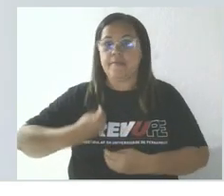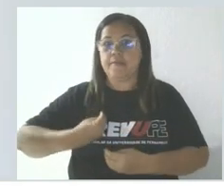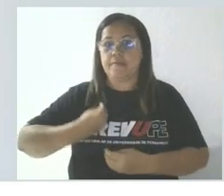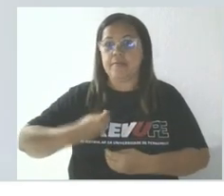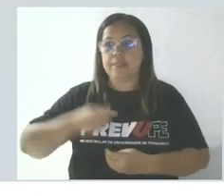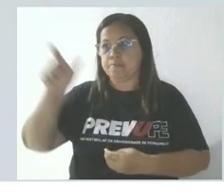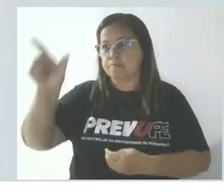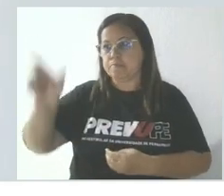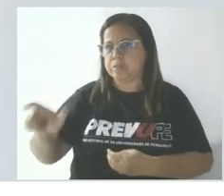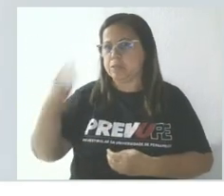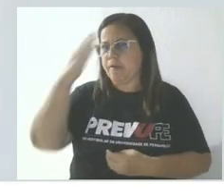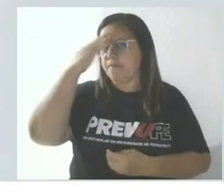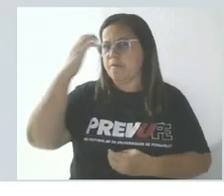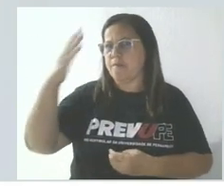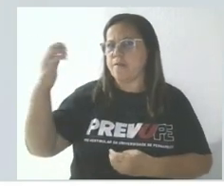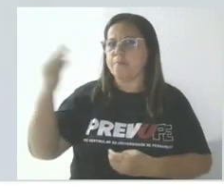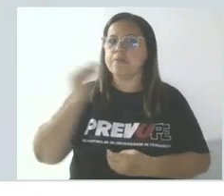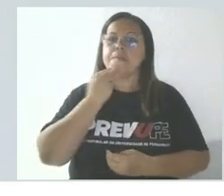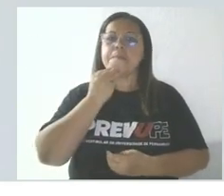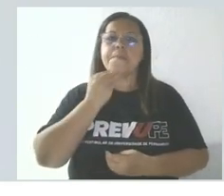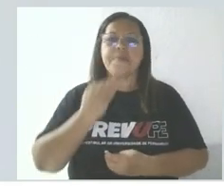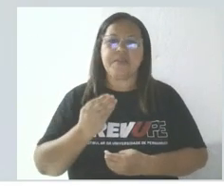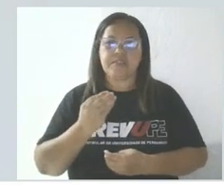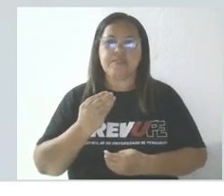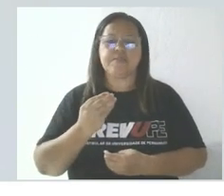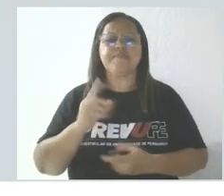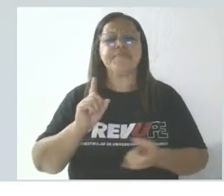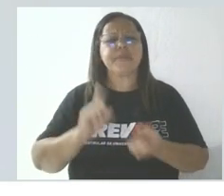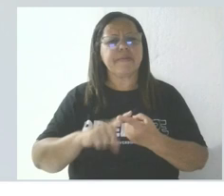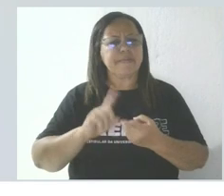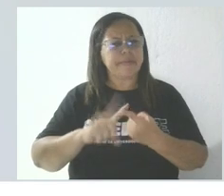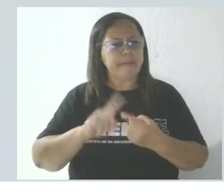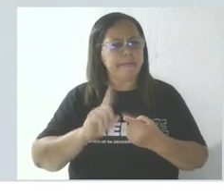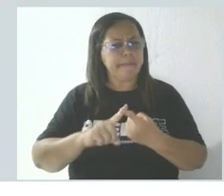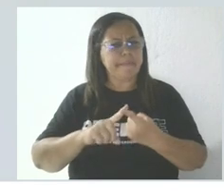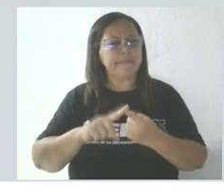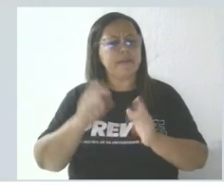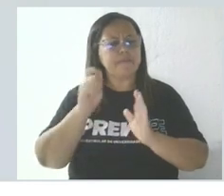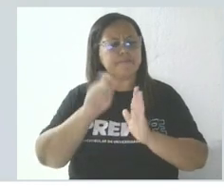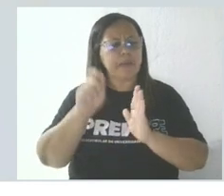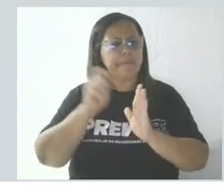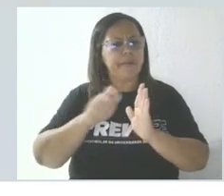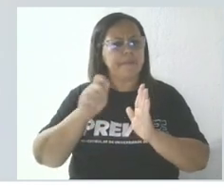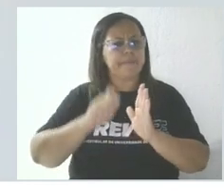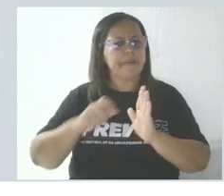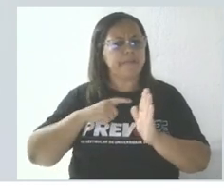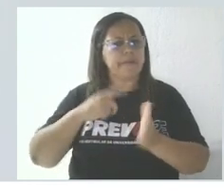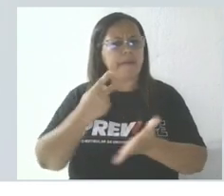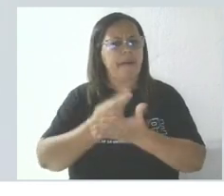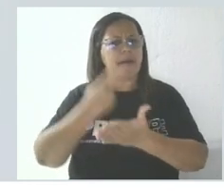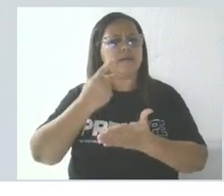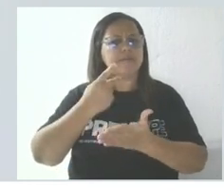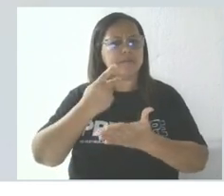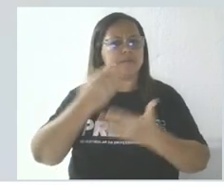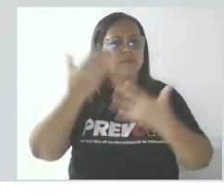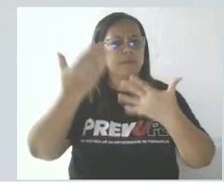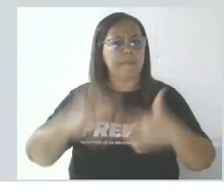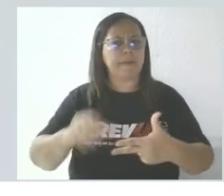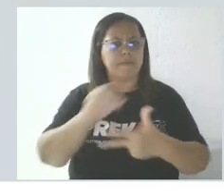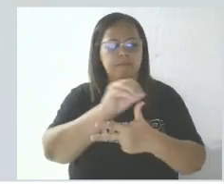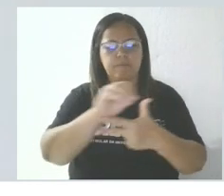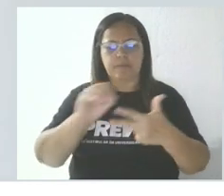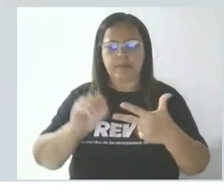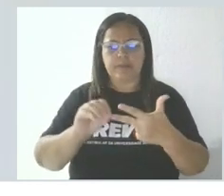maiores escritores de todos os tempos o machado de asss que é também um dos escritores que cai recorrentemente no ENEM no